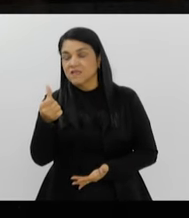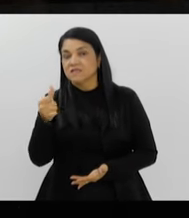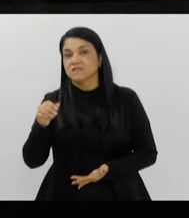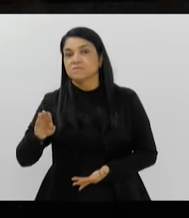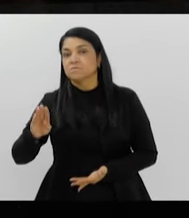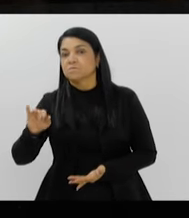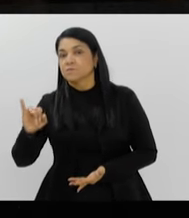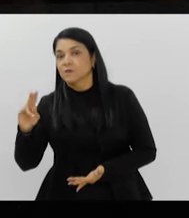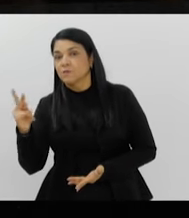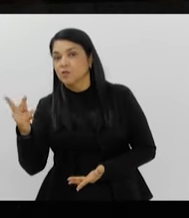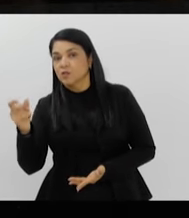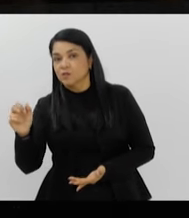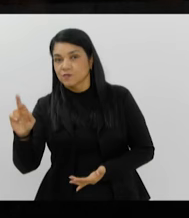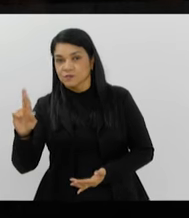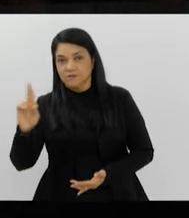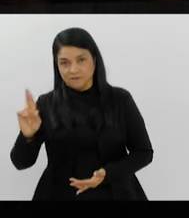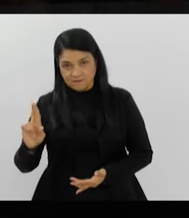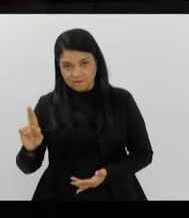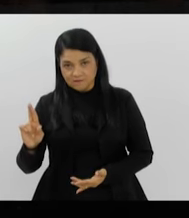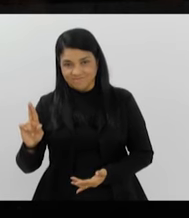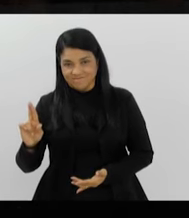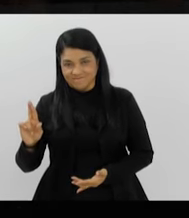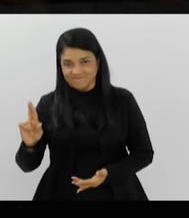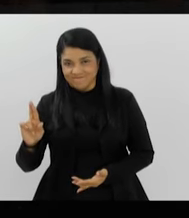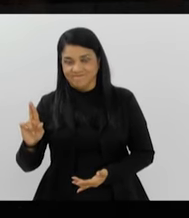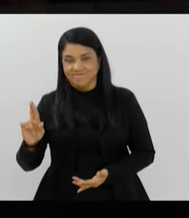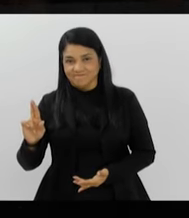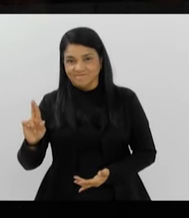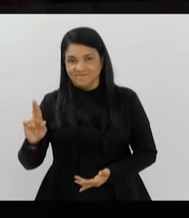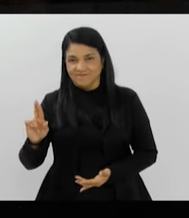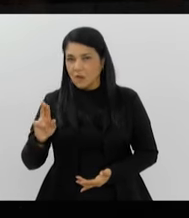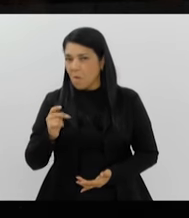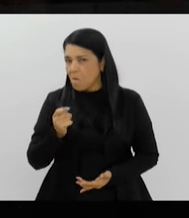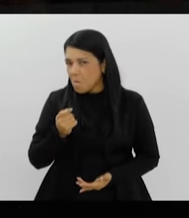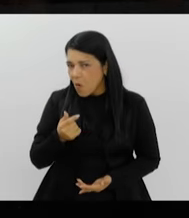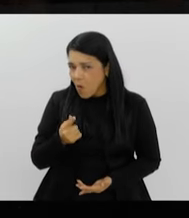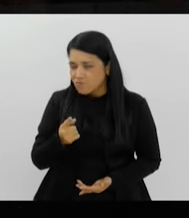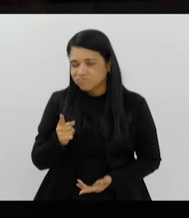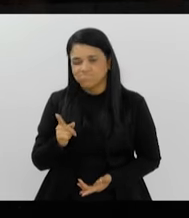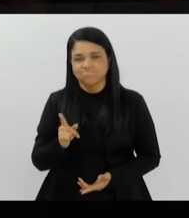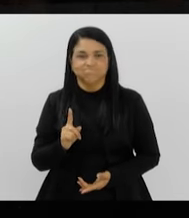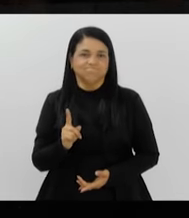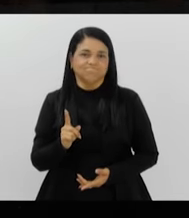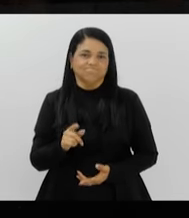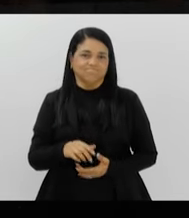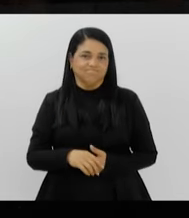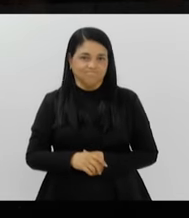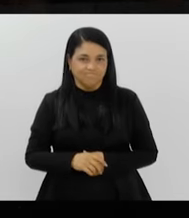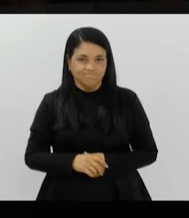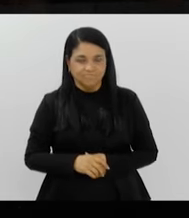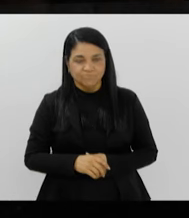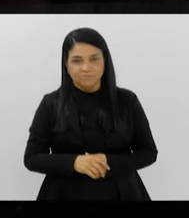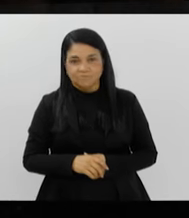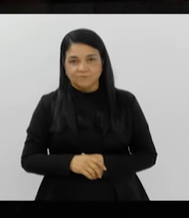de reais. Não é pouca coisa. O